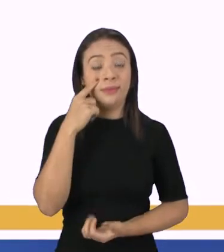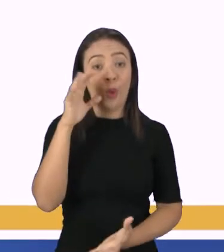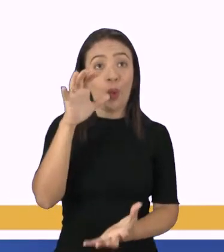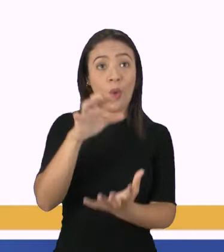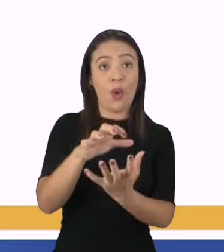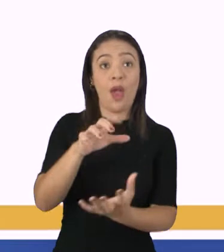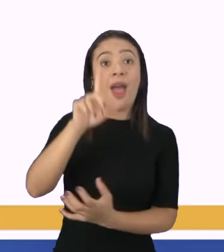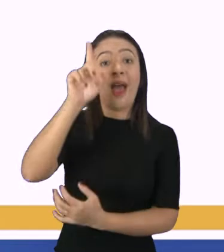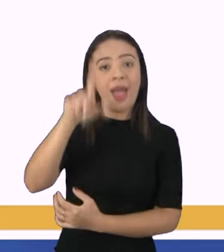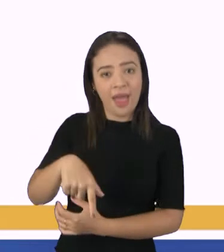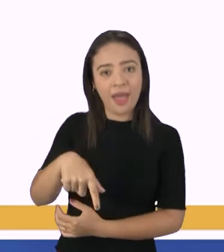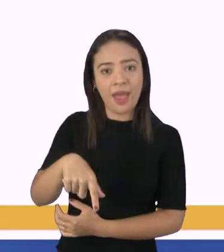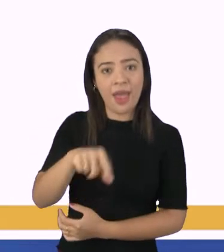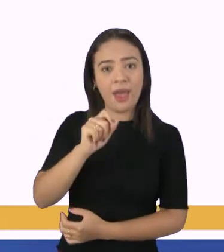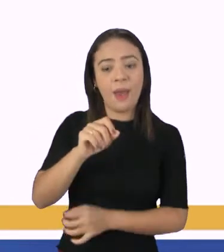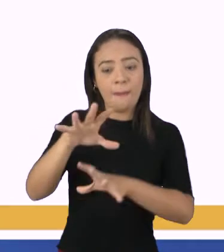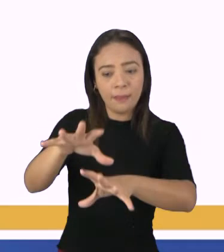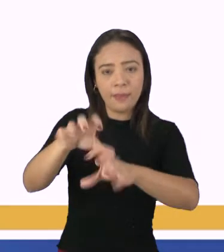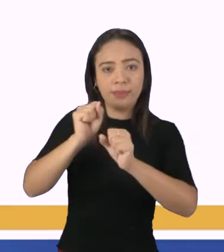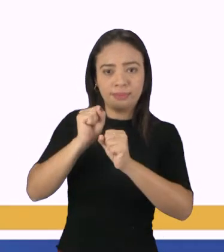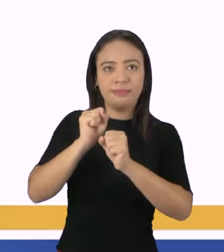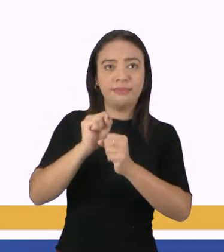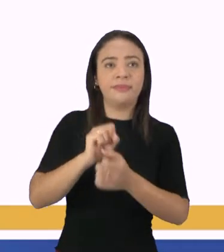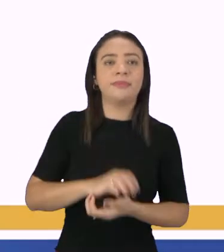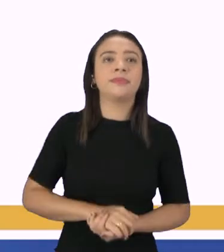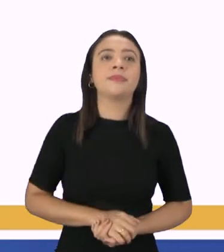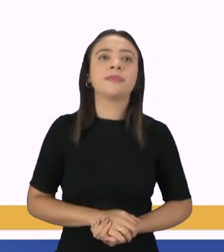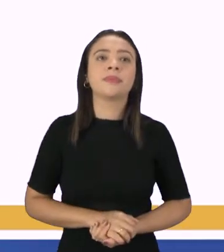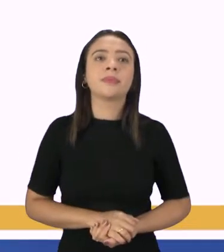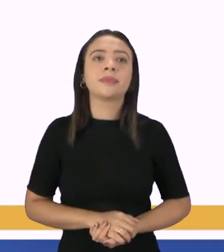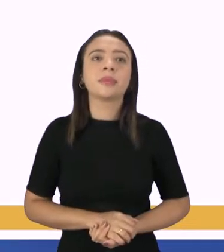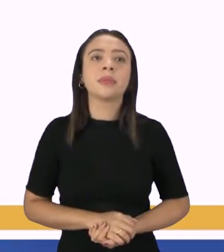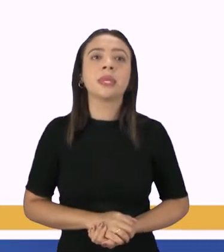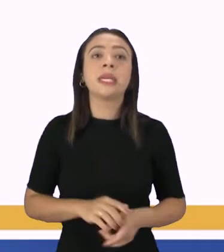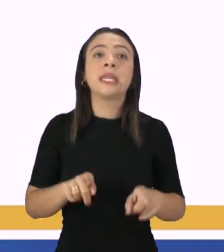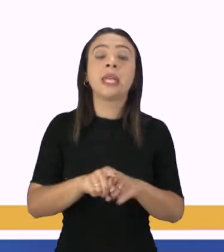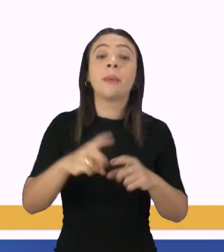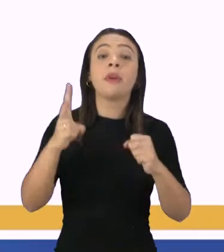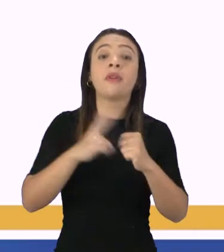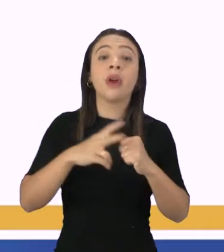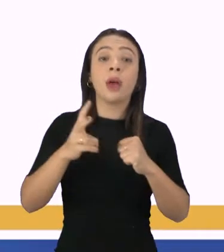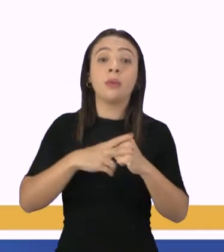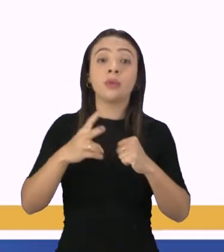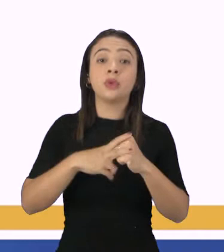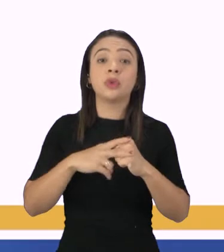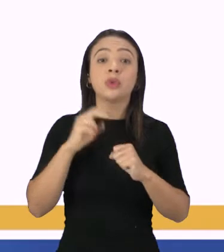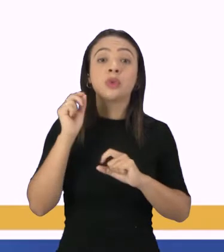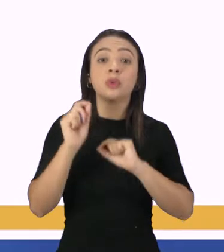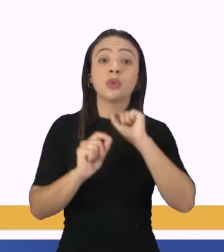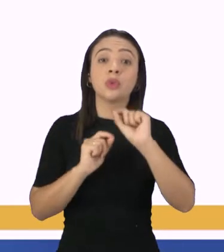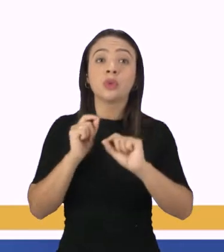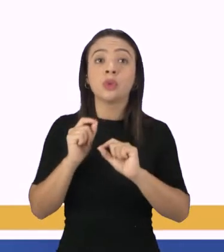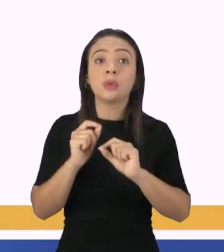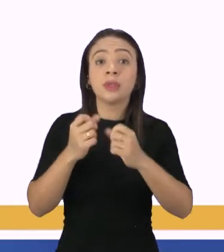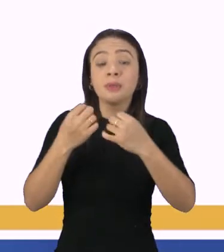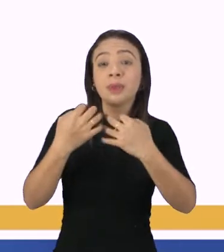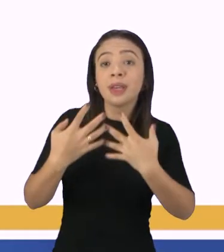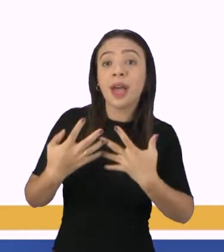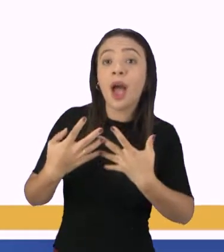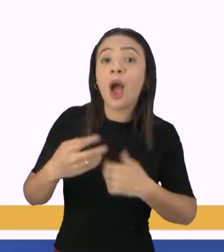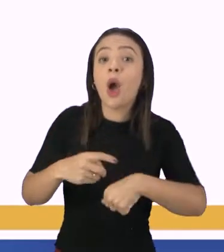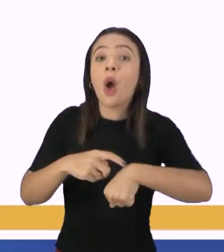jacaré é resgatado. E verbos no pretérito, para situar o leitor para o momento em que os